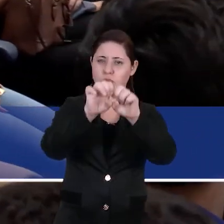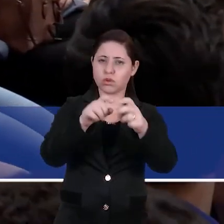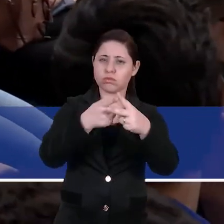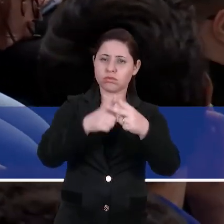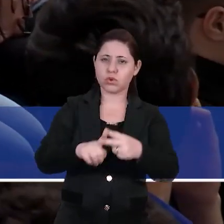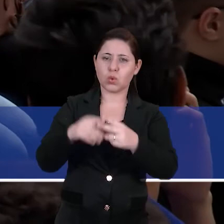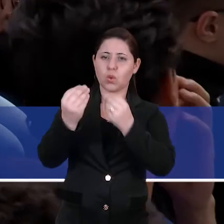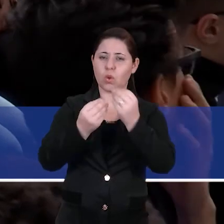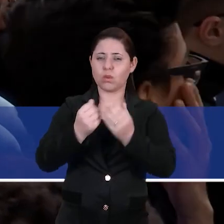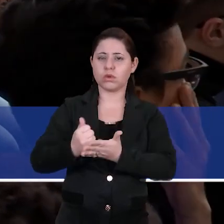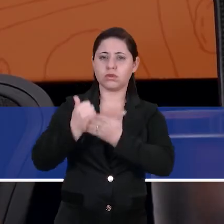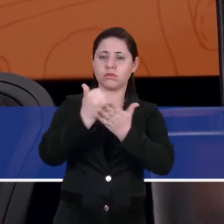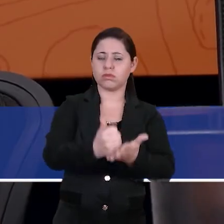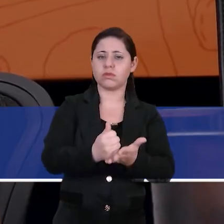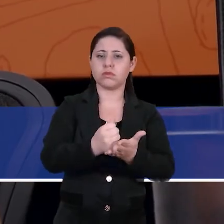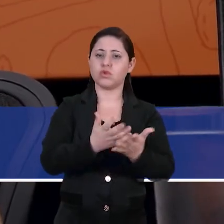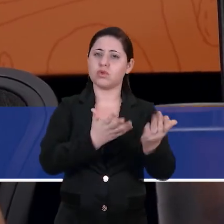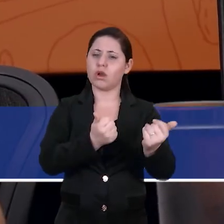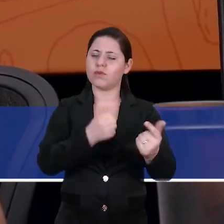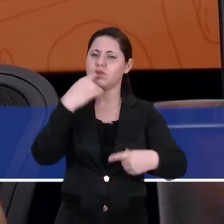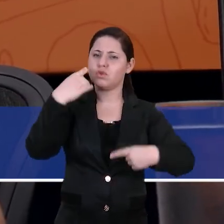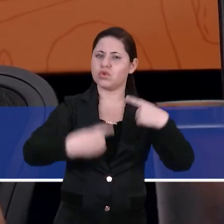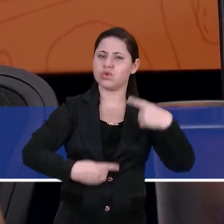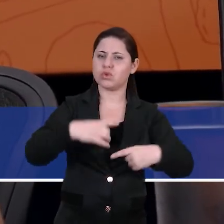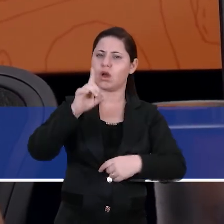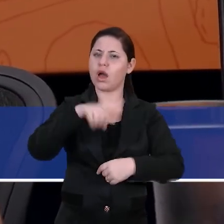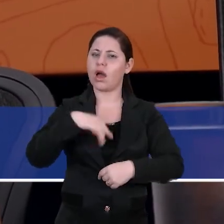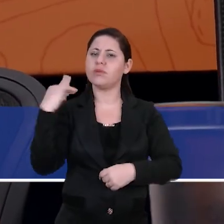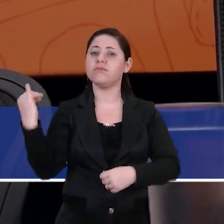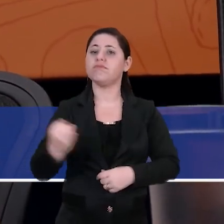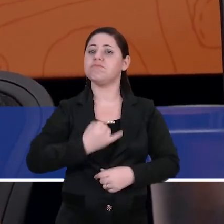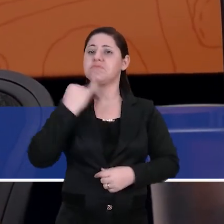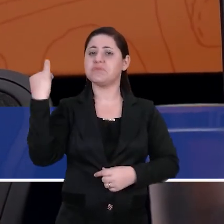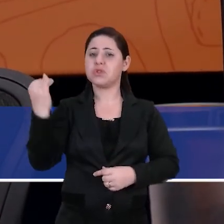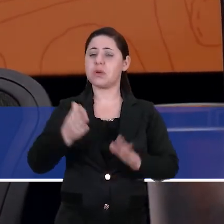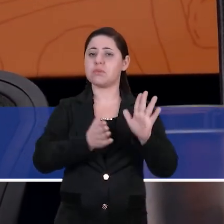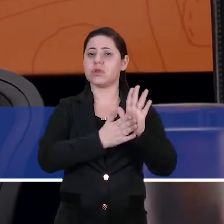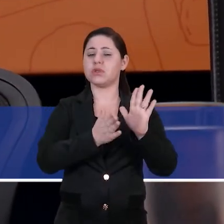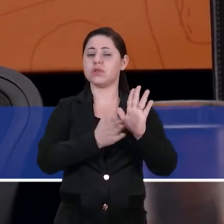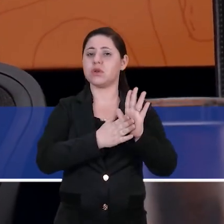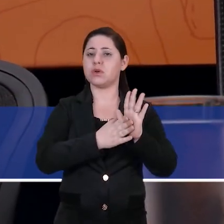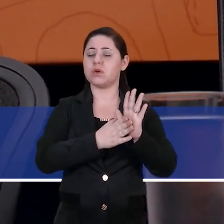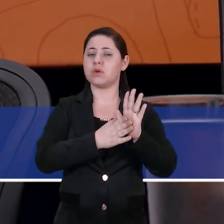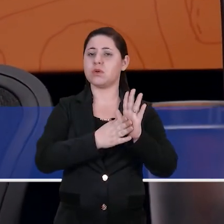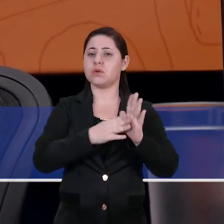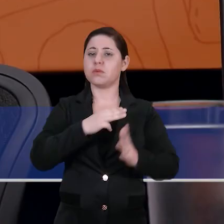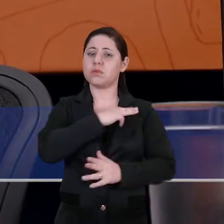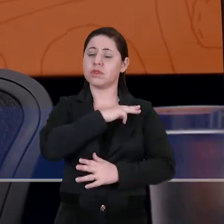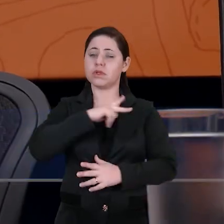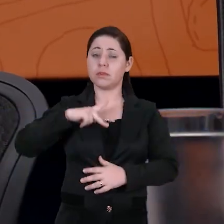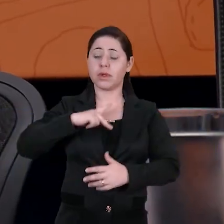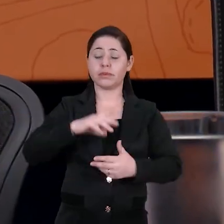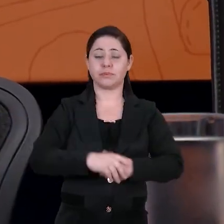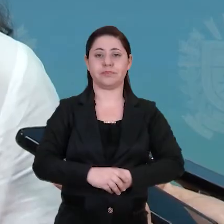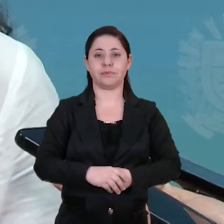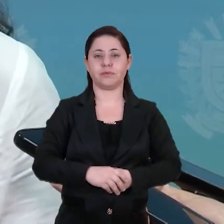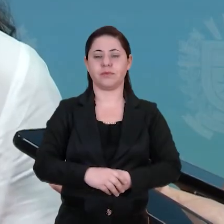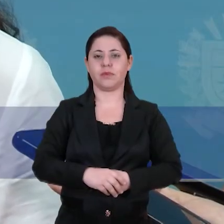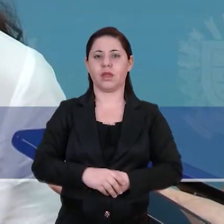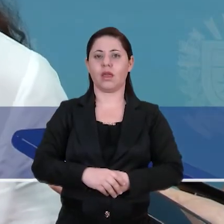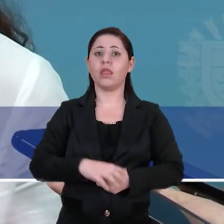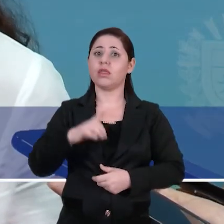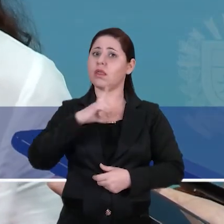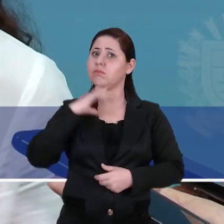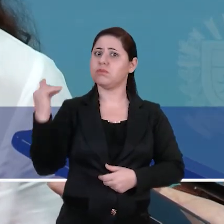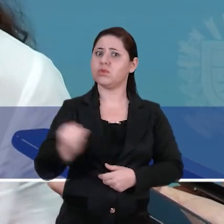trazem benefícios aos jovens. Para ela, discussões como essa também fazem parte da missão do Ministério Público. O MP ele tem